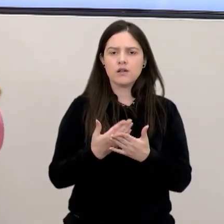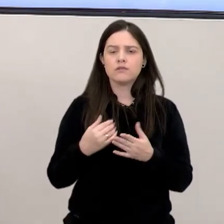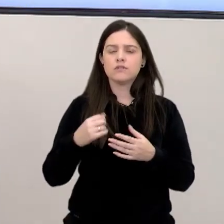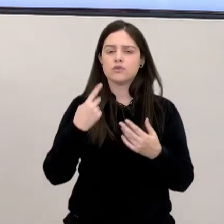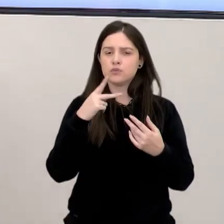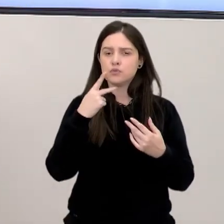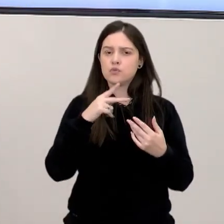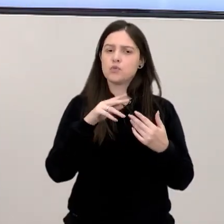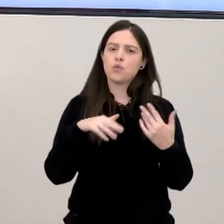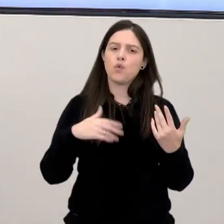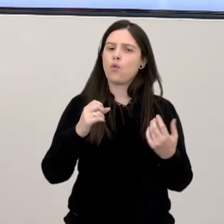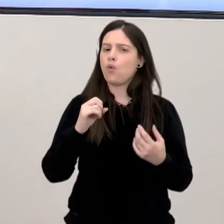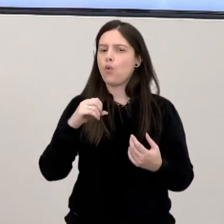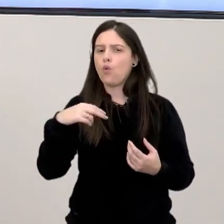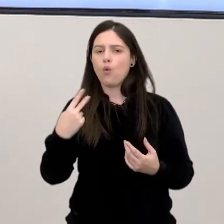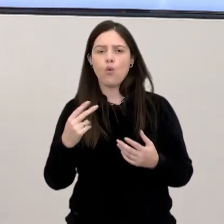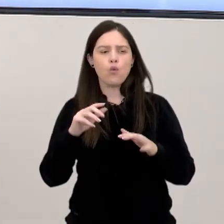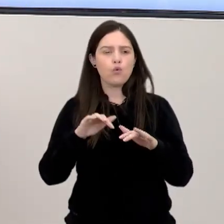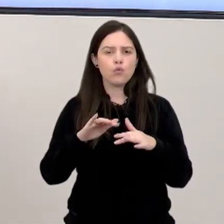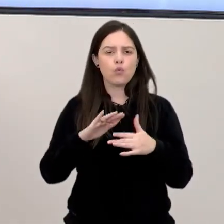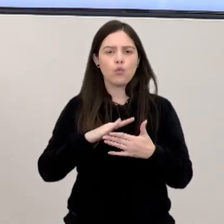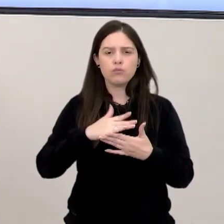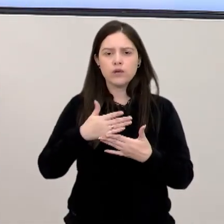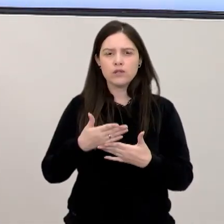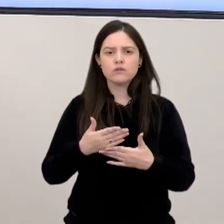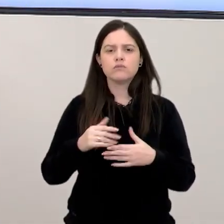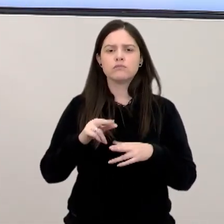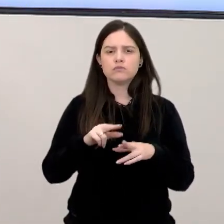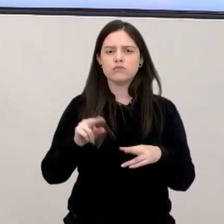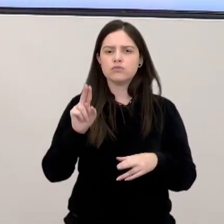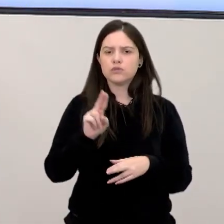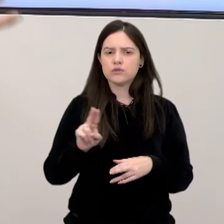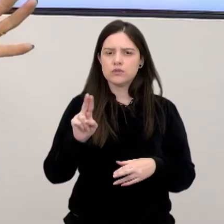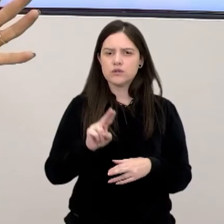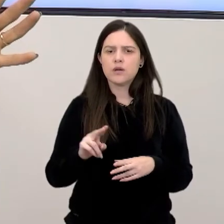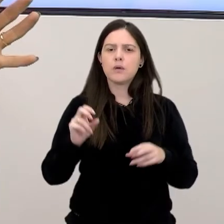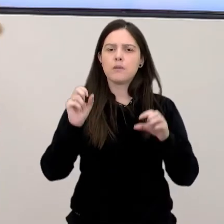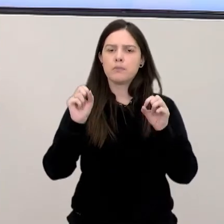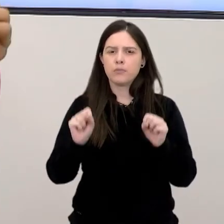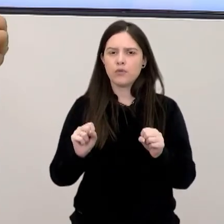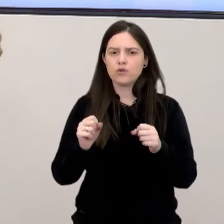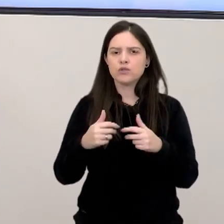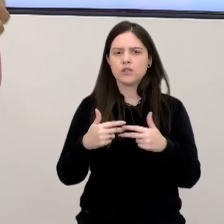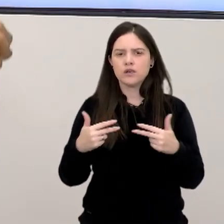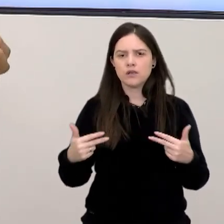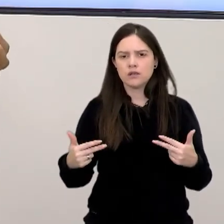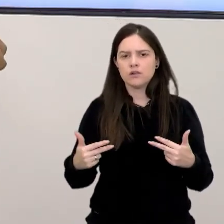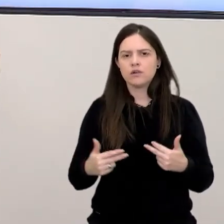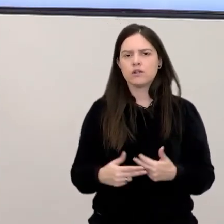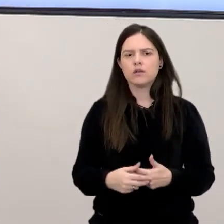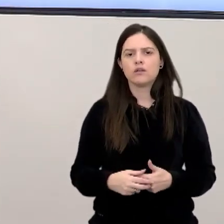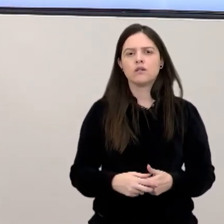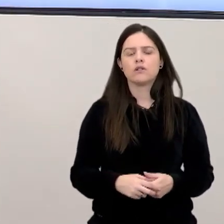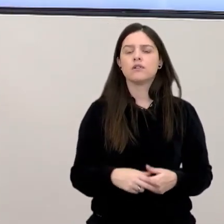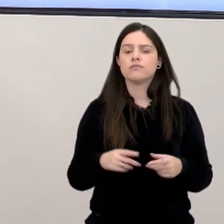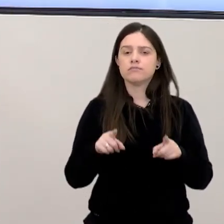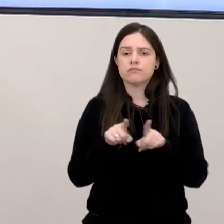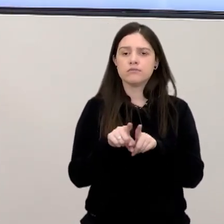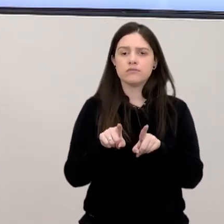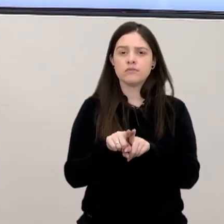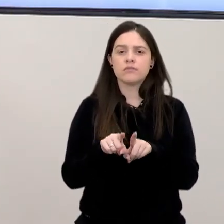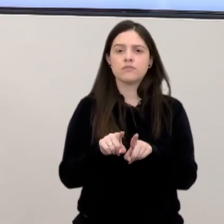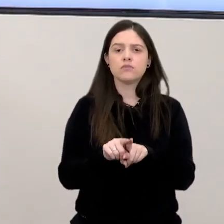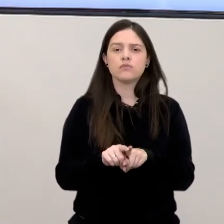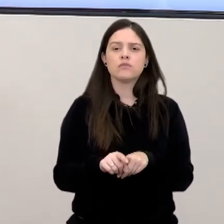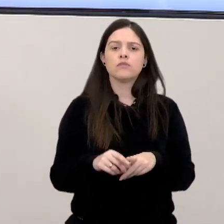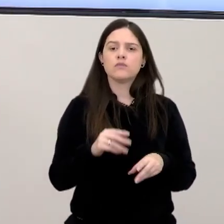escola, ou com um computador, ou com o celular, nós vamos usar o Jamboard, que é uma ferramenta do Google, e também nós vamos